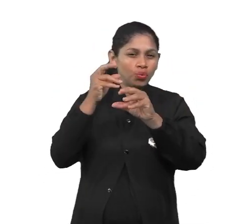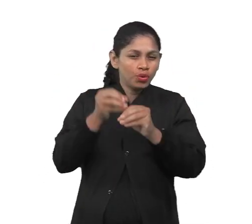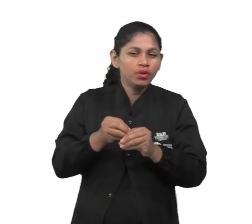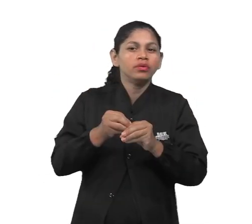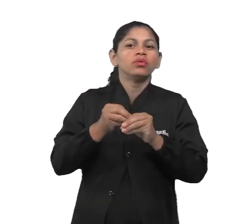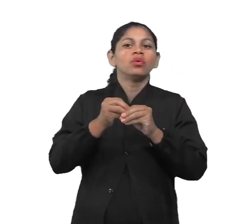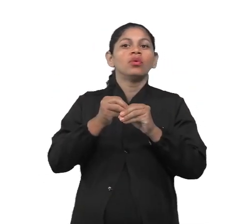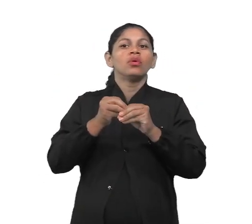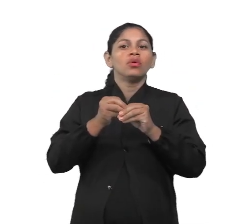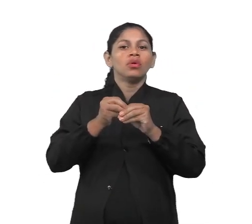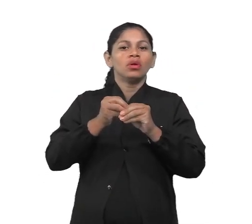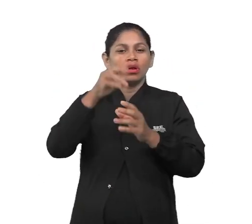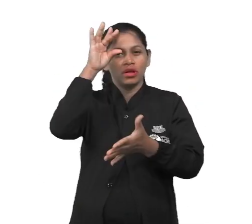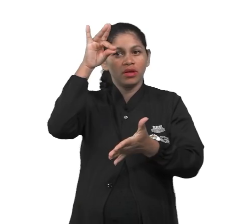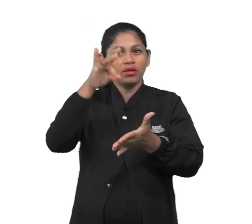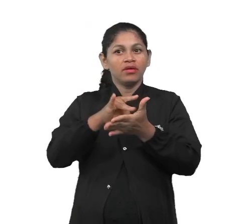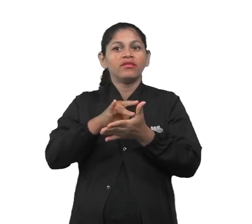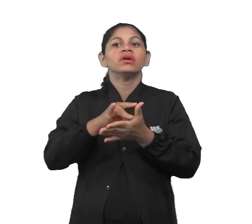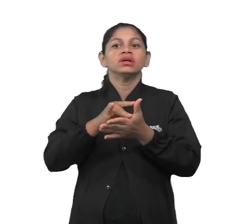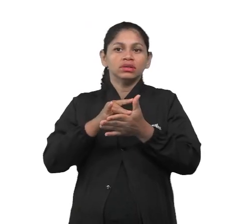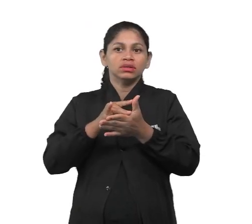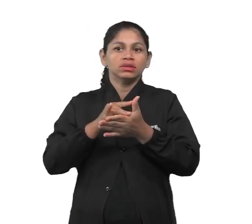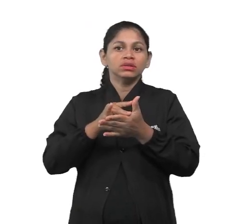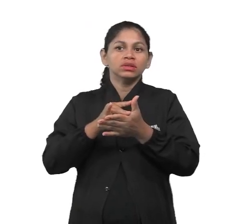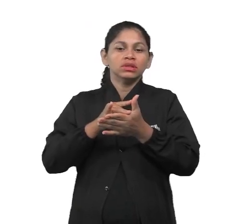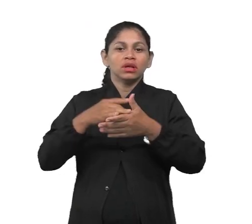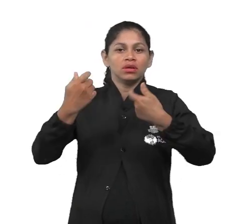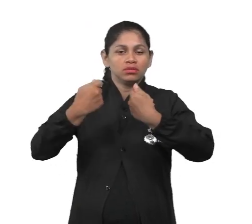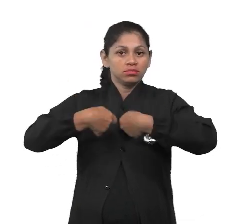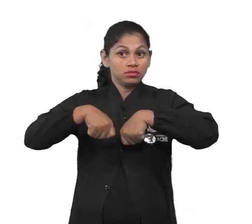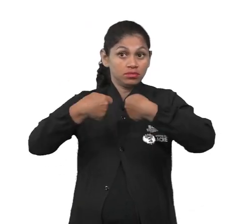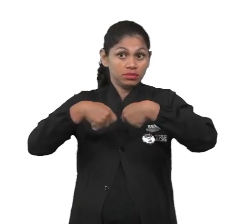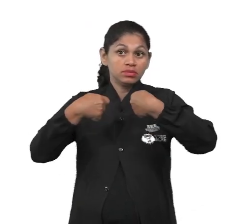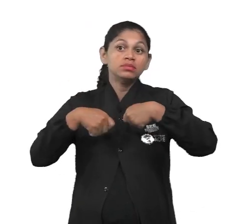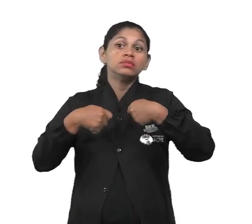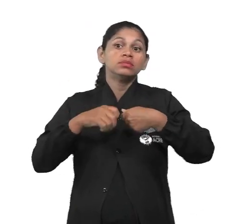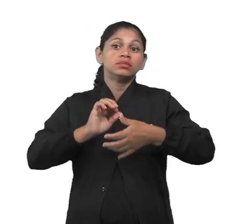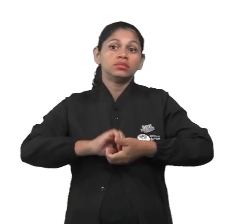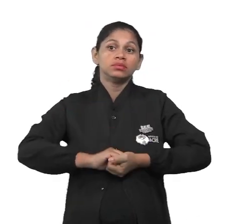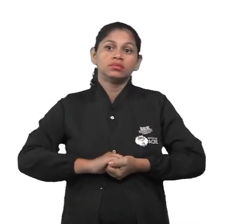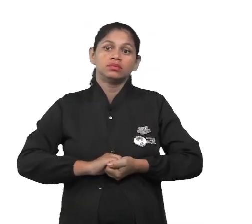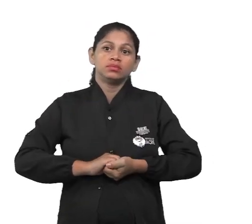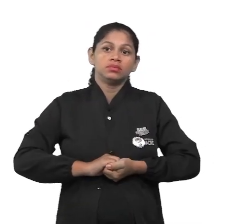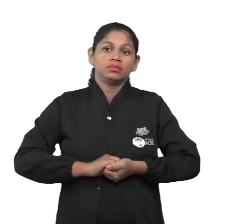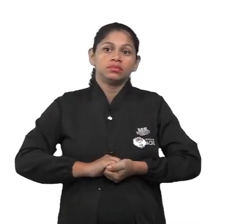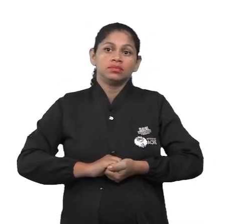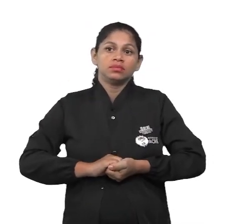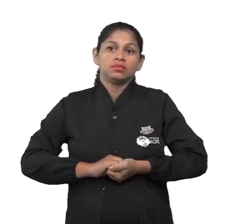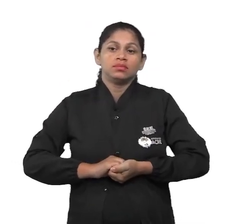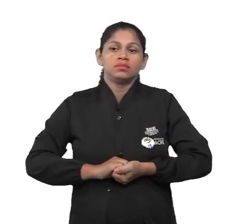de fato, há a necessidade